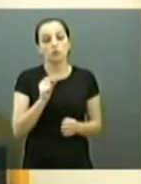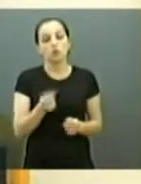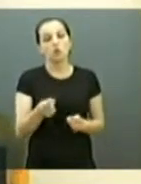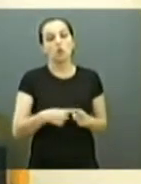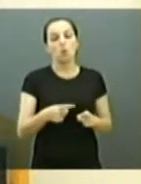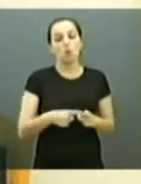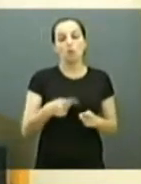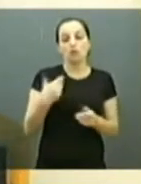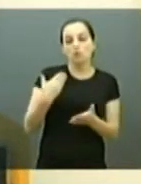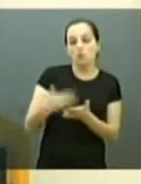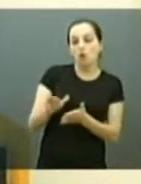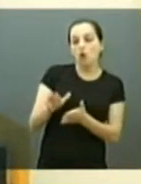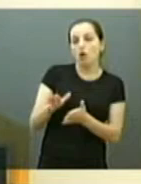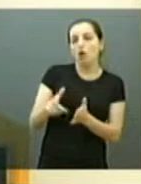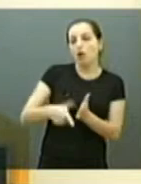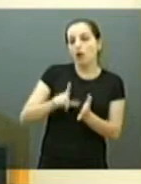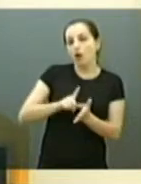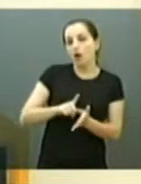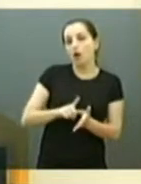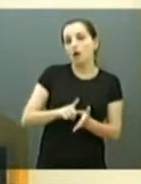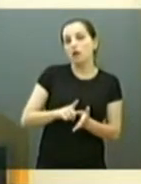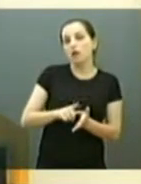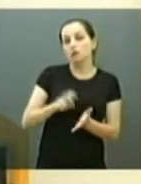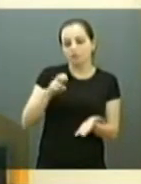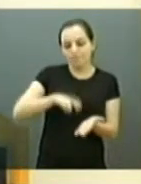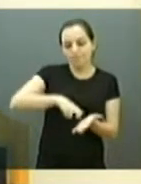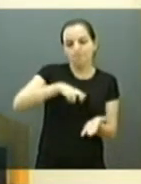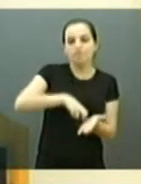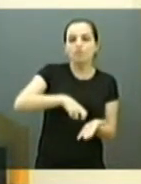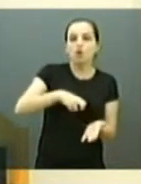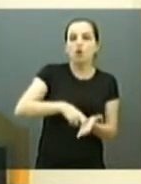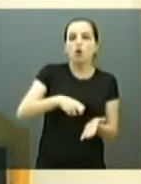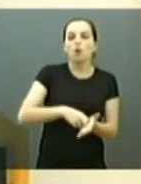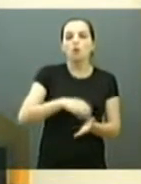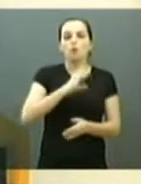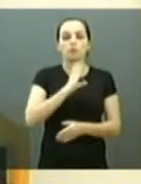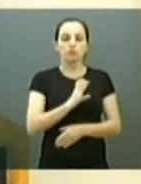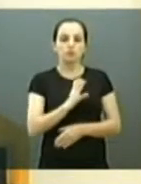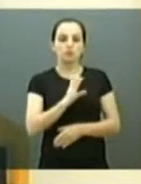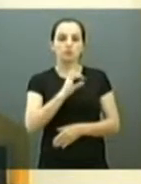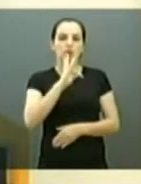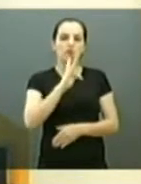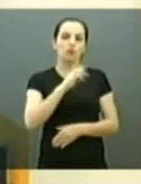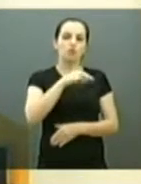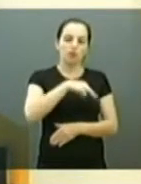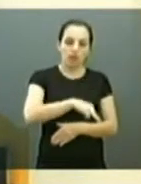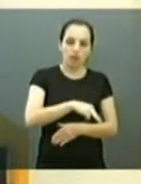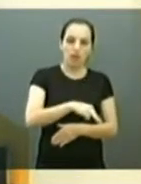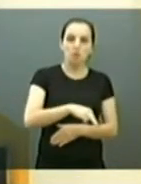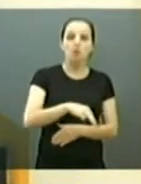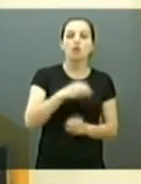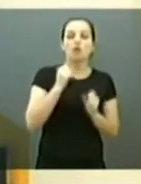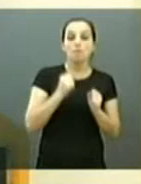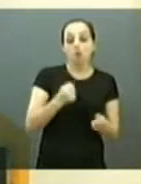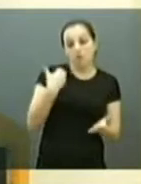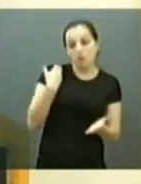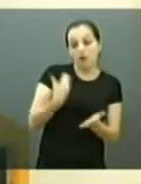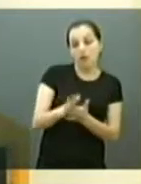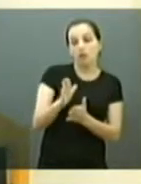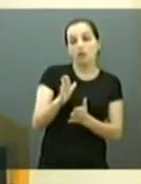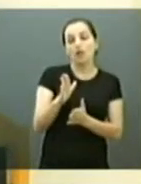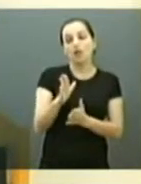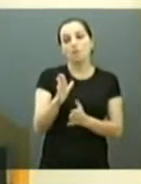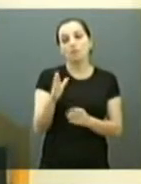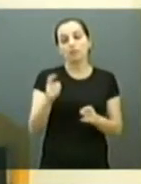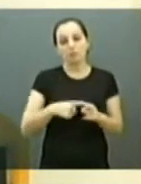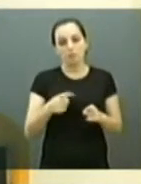for embora antes, ele vai ser punido seriamente pelo CFM, correndo o risco de perder o seu registro como médico.